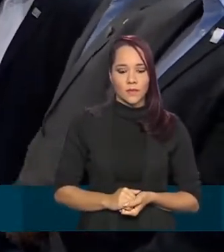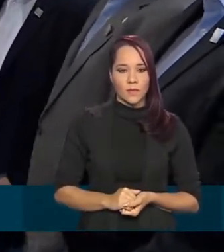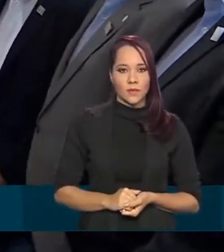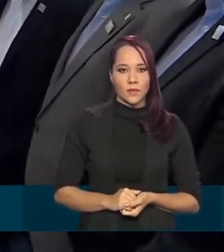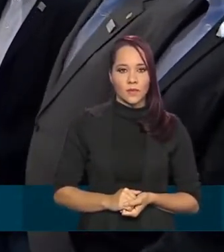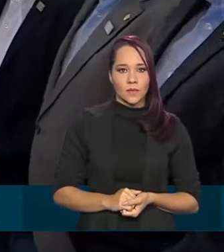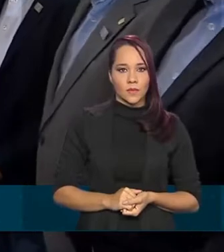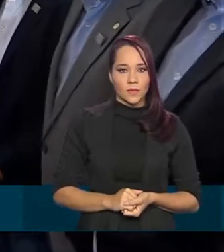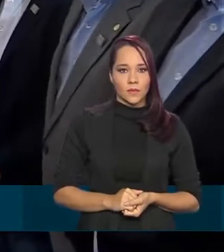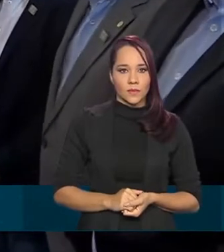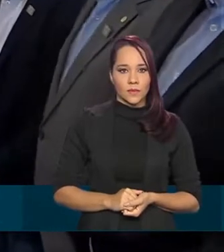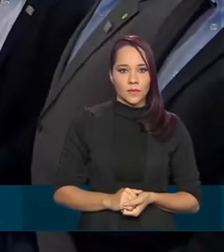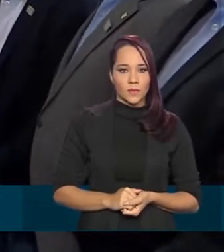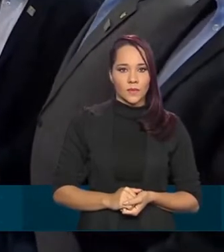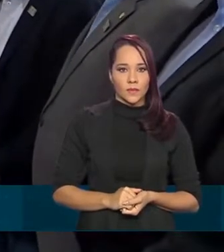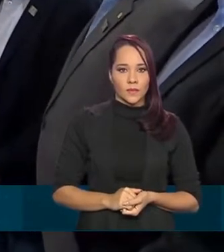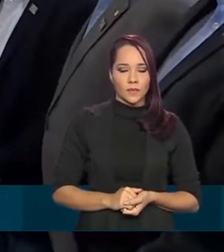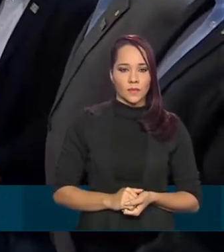Segundo vídeo.